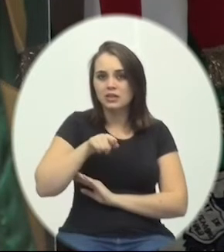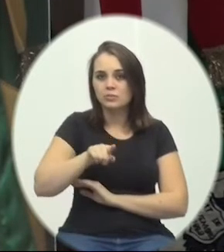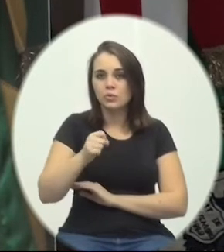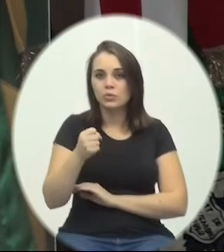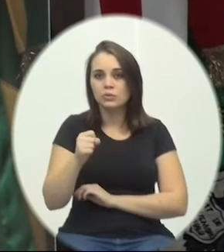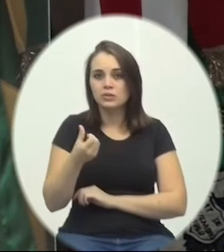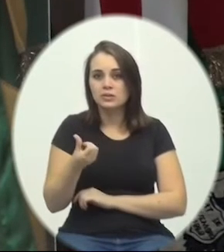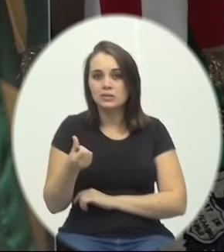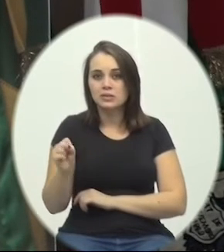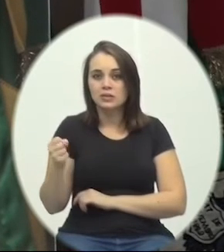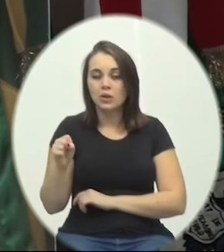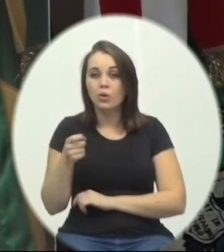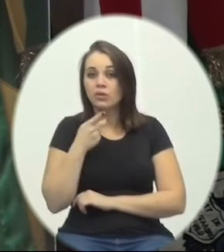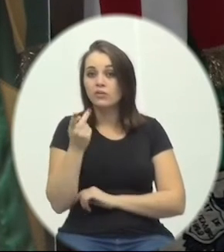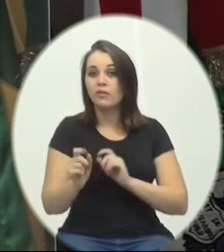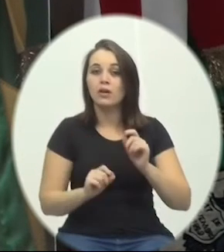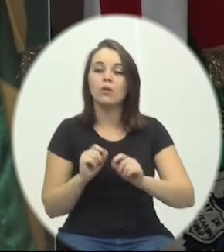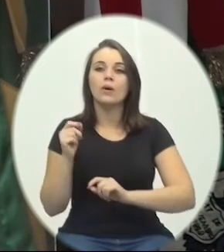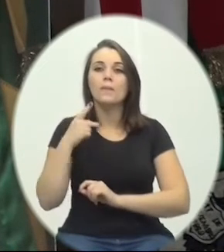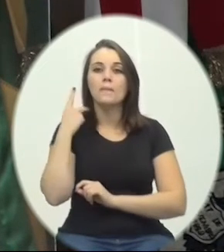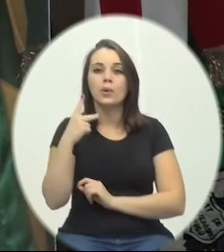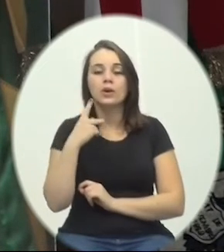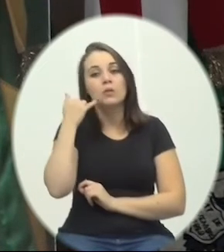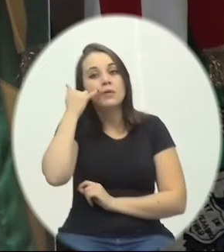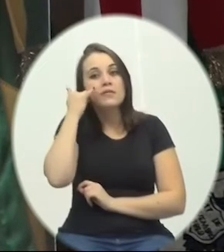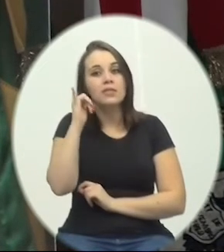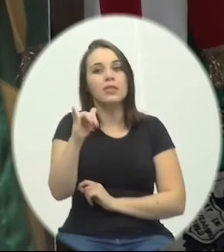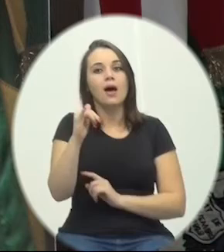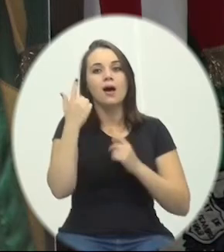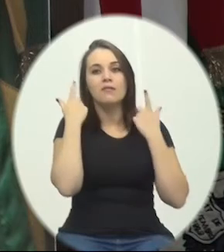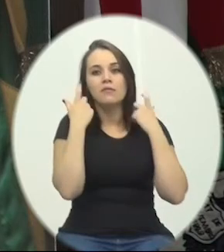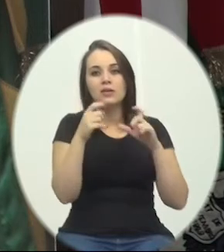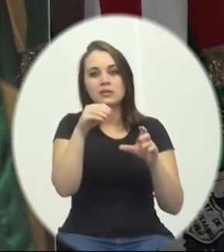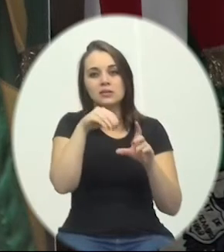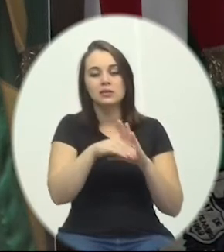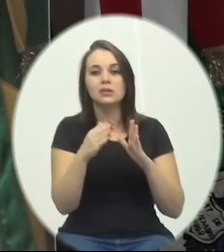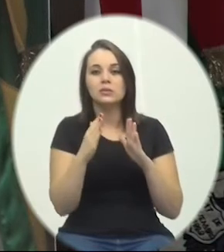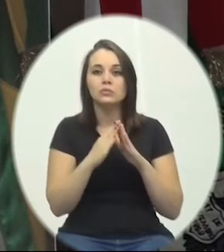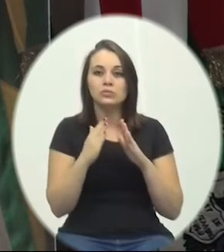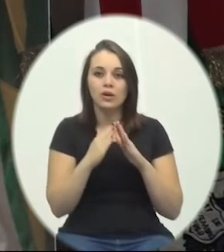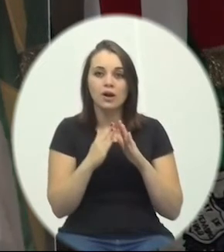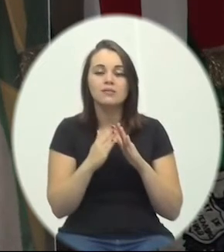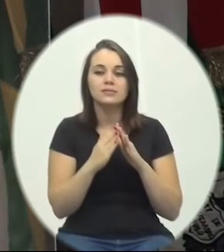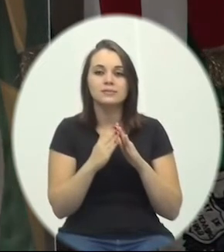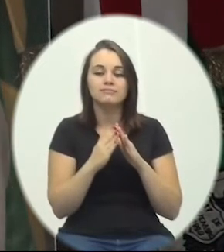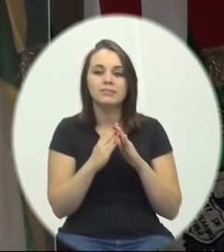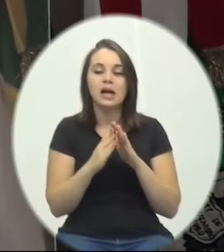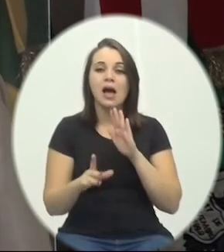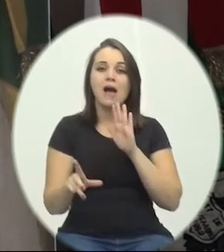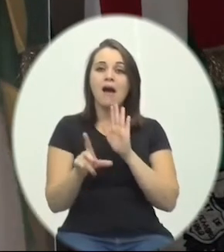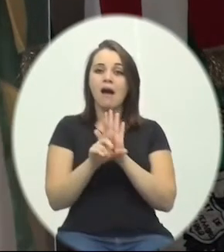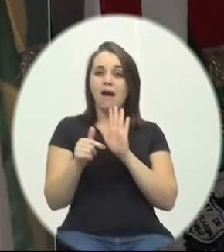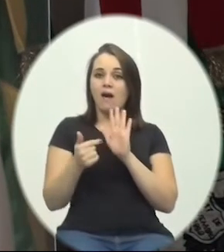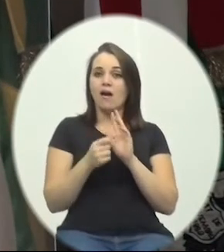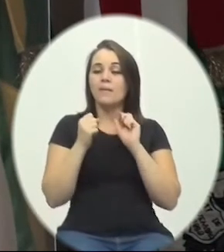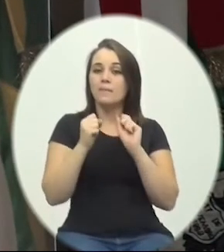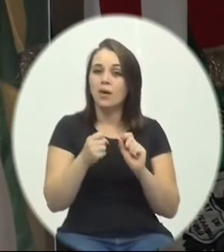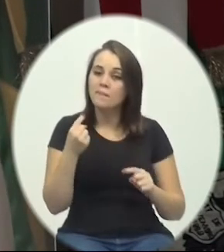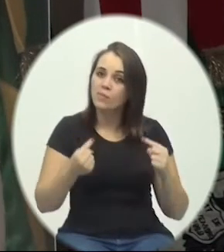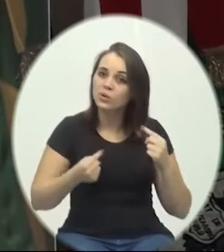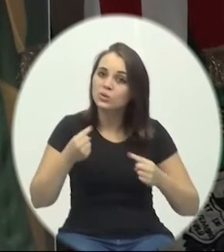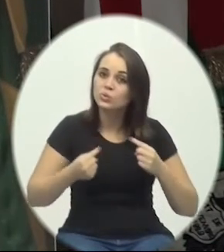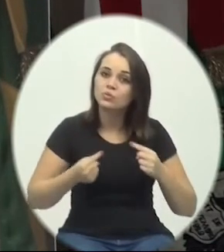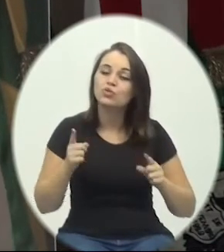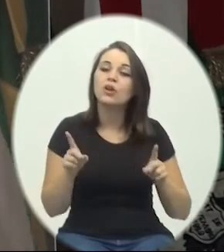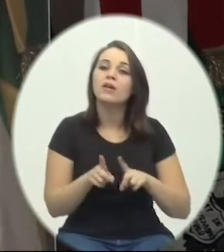7.868, que institui as políticas de prevenção e combate à violência doméstica intrafamiliar, e com ela podemos discutir e,